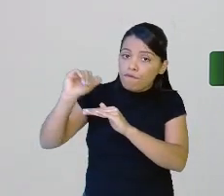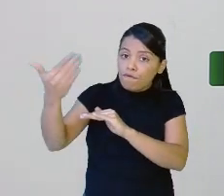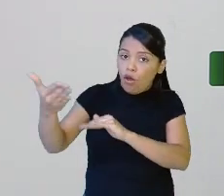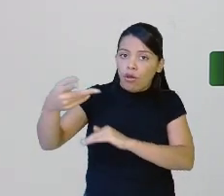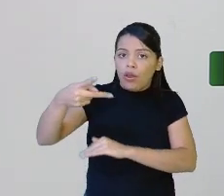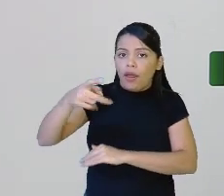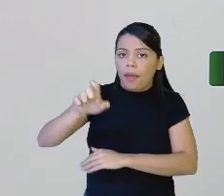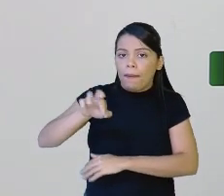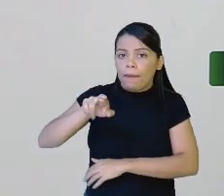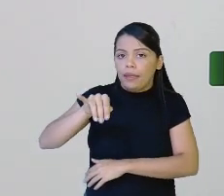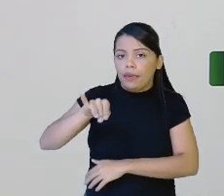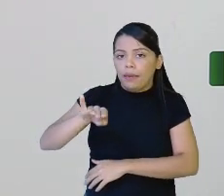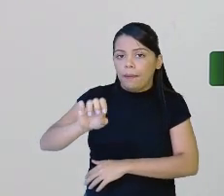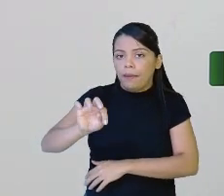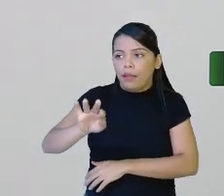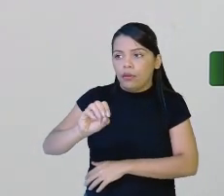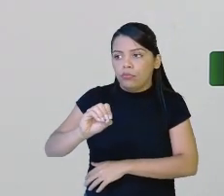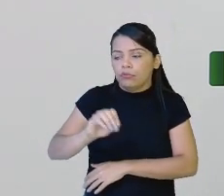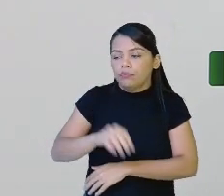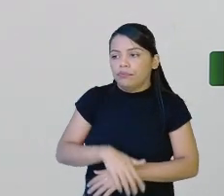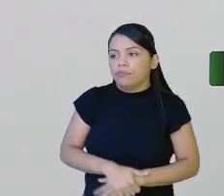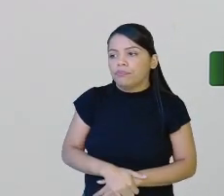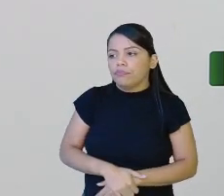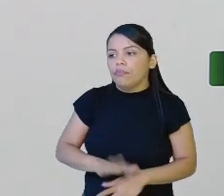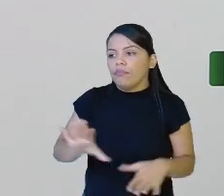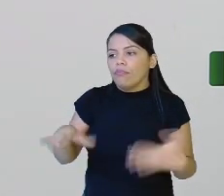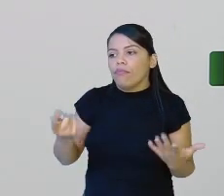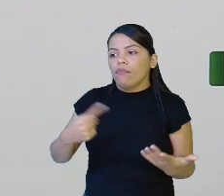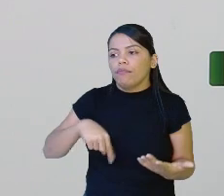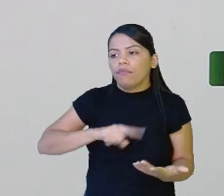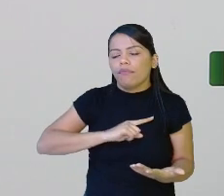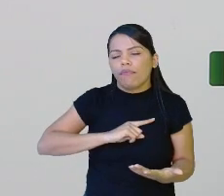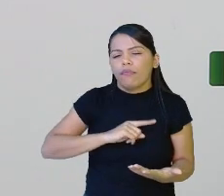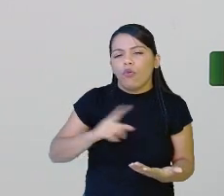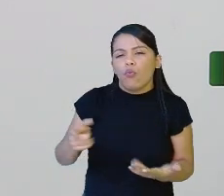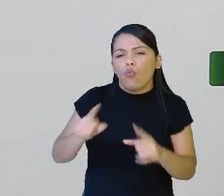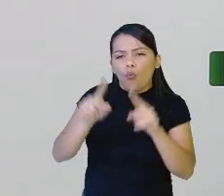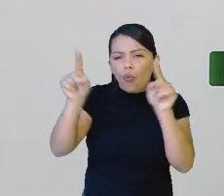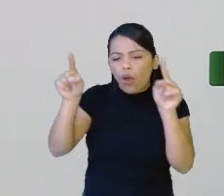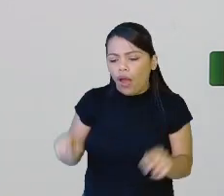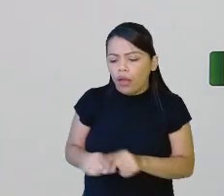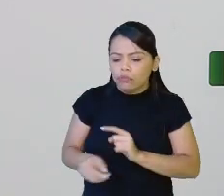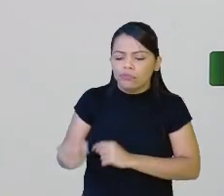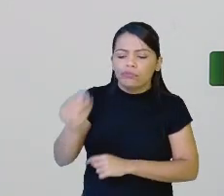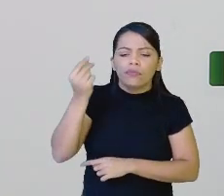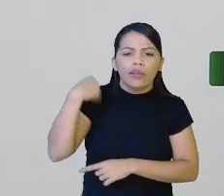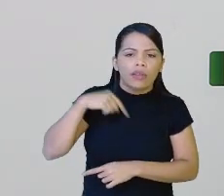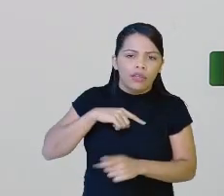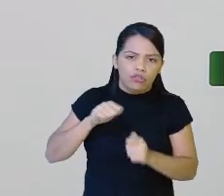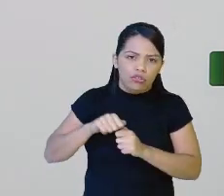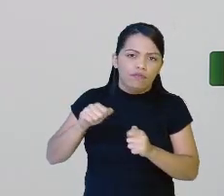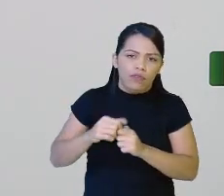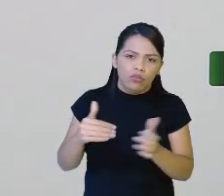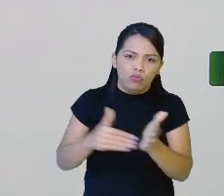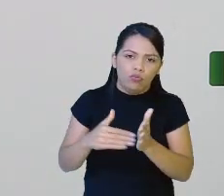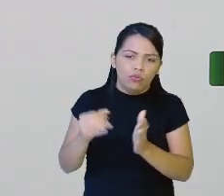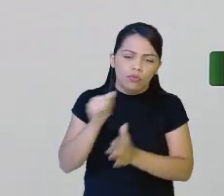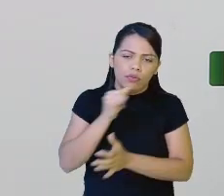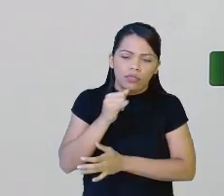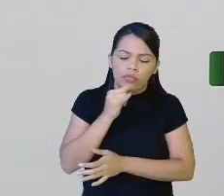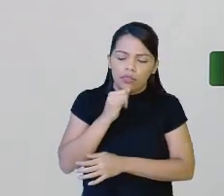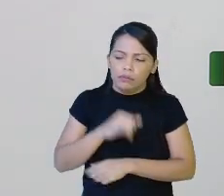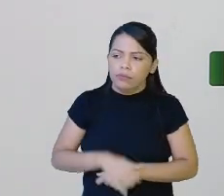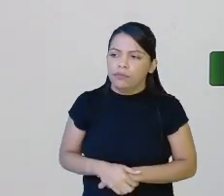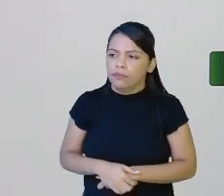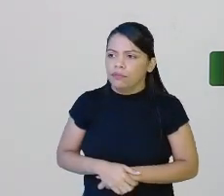área, superfície. Aqui no nosso quadro, aquele quadro que a gente fez no último exemplo, o perímetro, eu